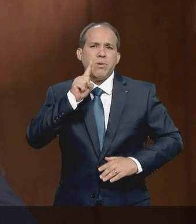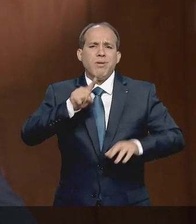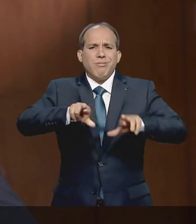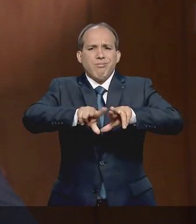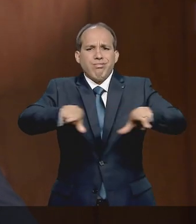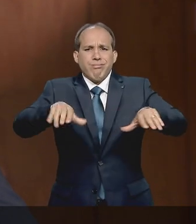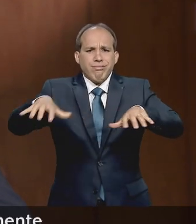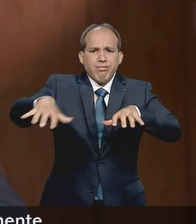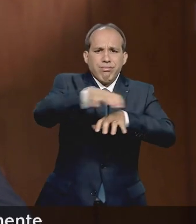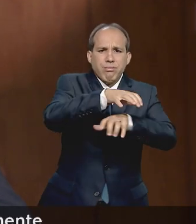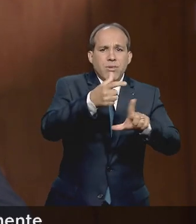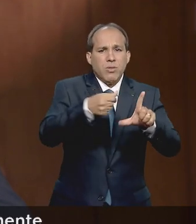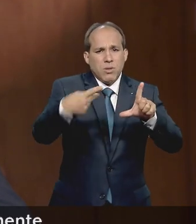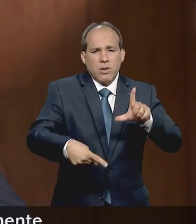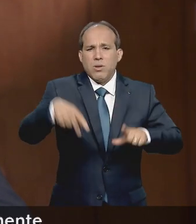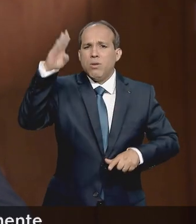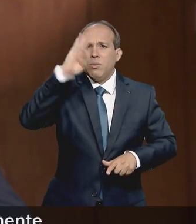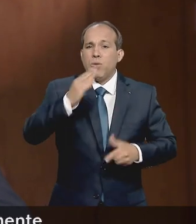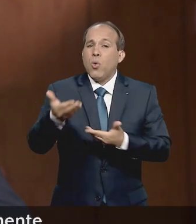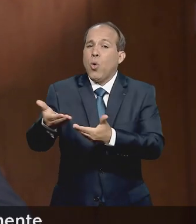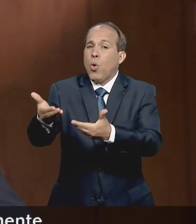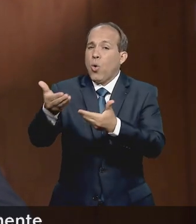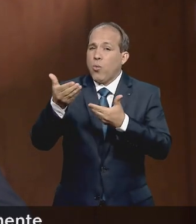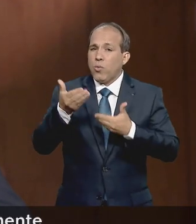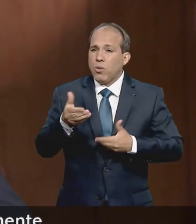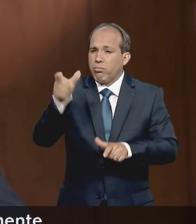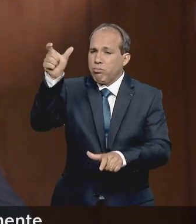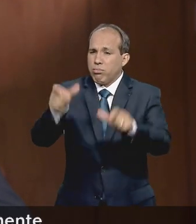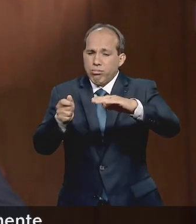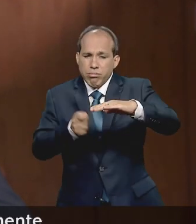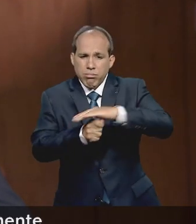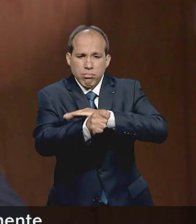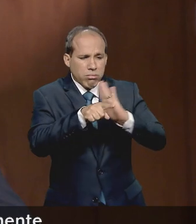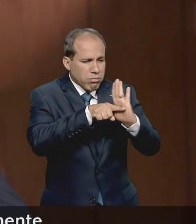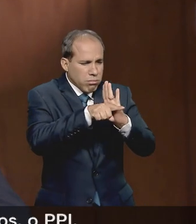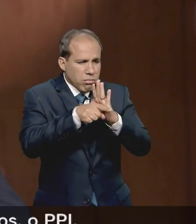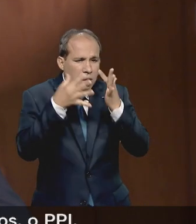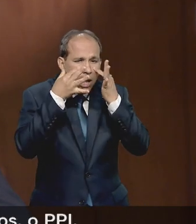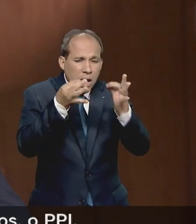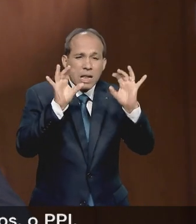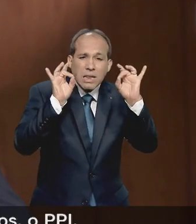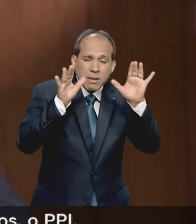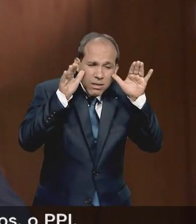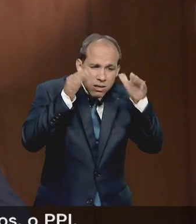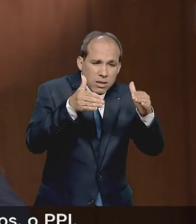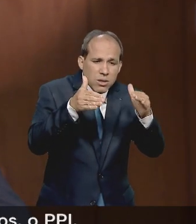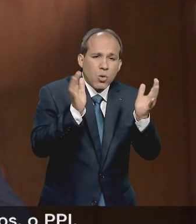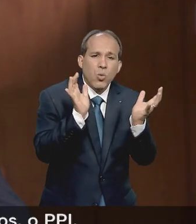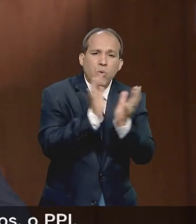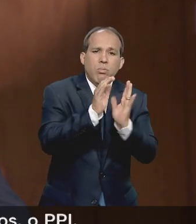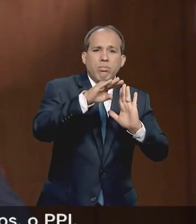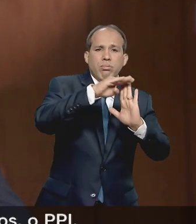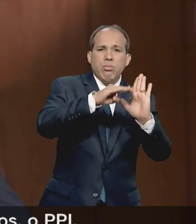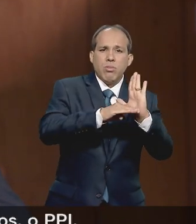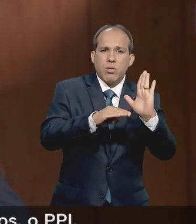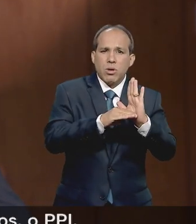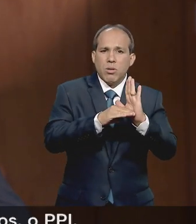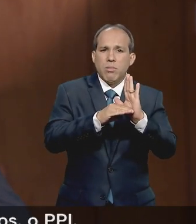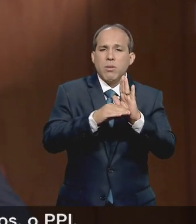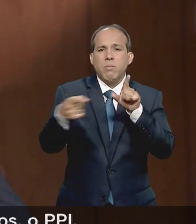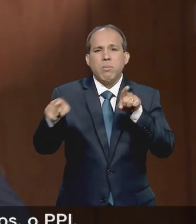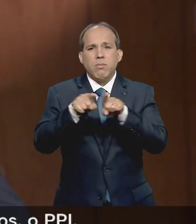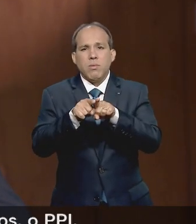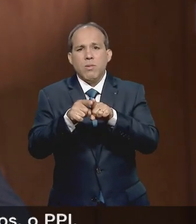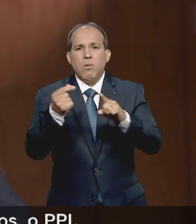brasileira e convidamos os investidores a examinar atentamente a carteira de programa de parcerias e